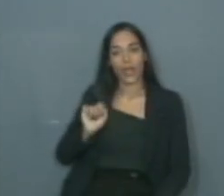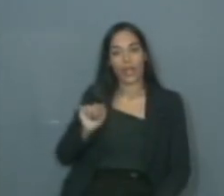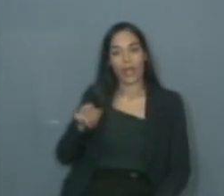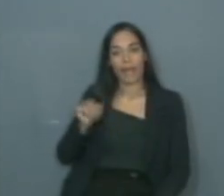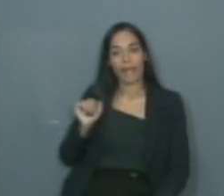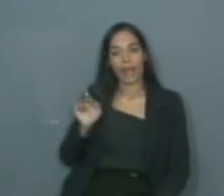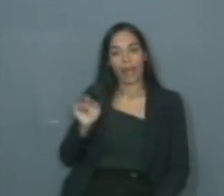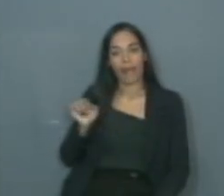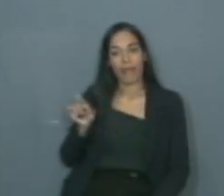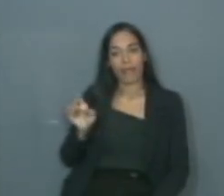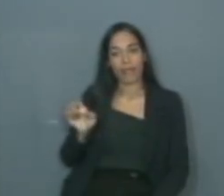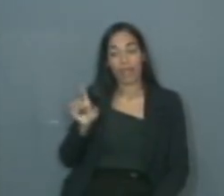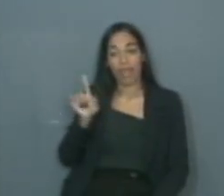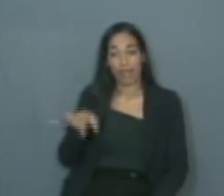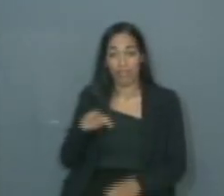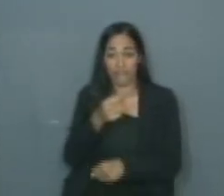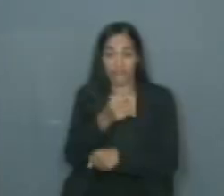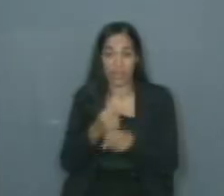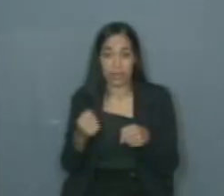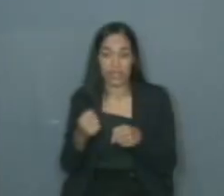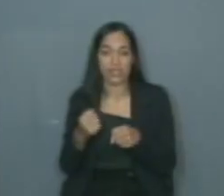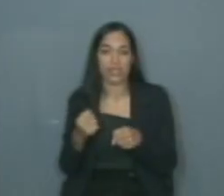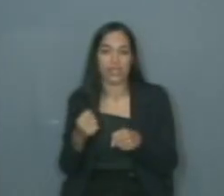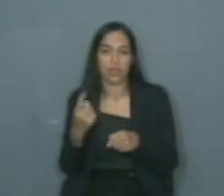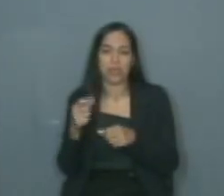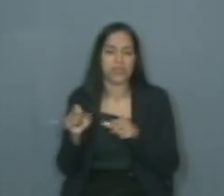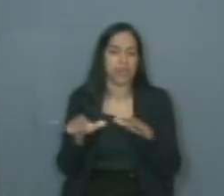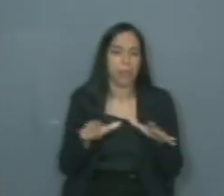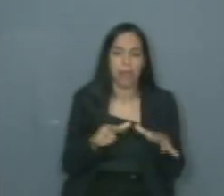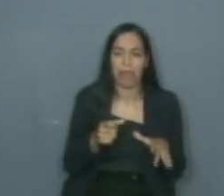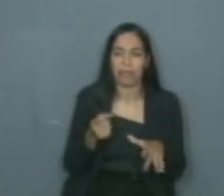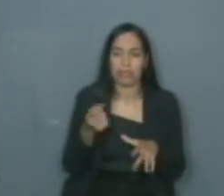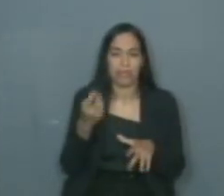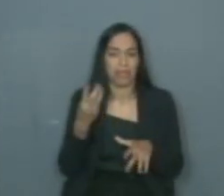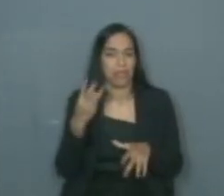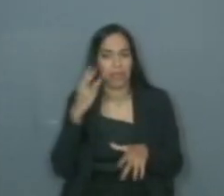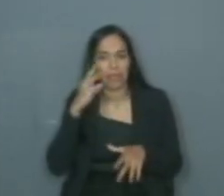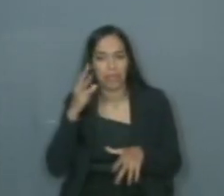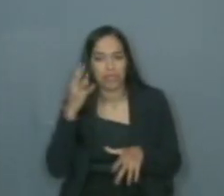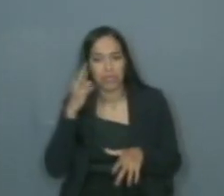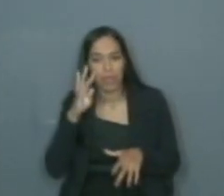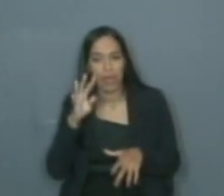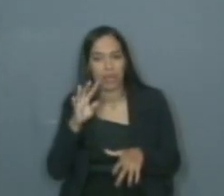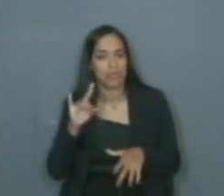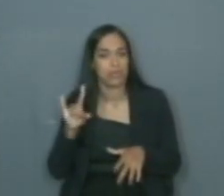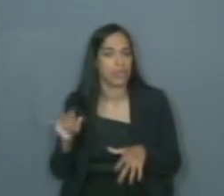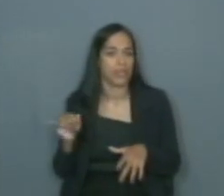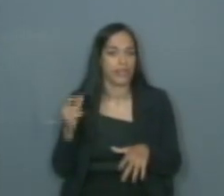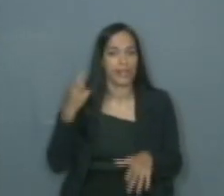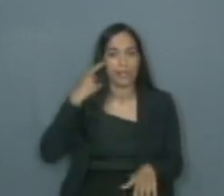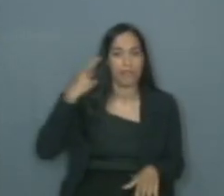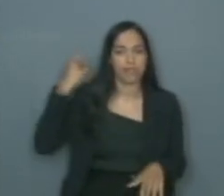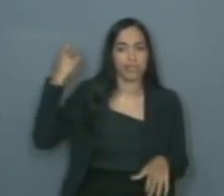feminicídio. Depois, uma semana depois, 3, 4 dias depois, esse cara se matou com um tiro na cabeça.